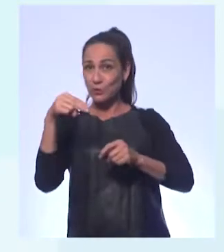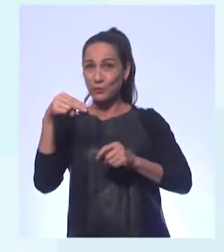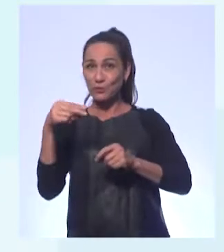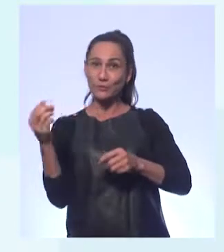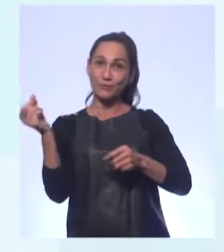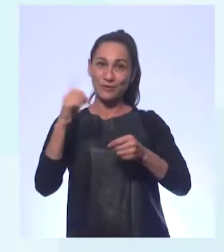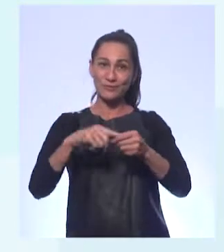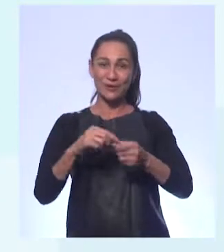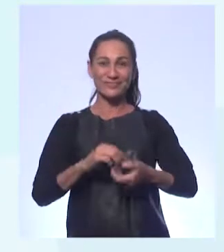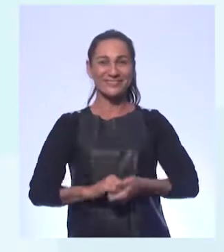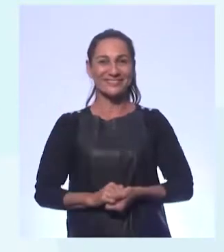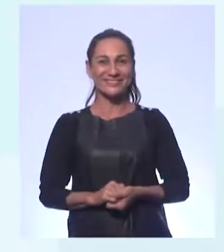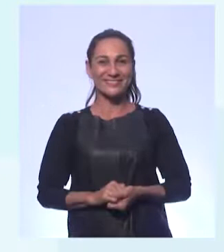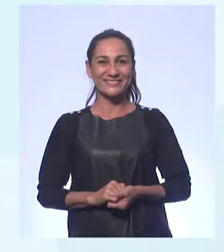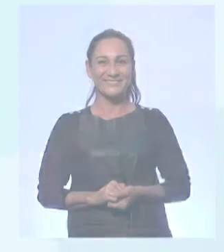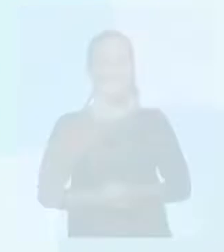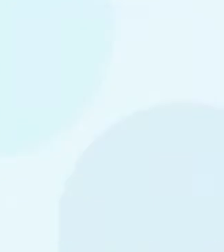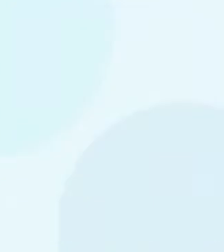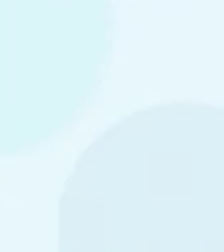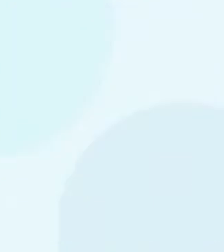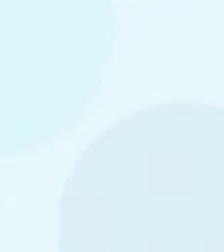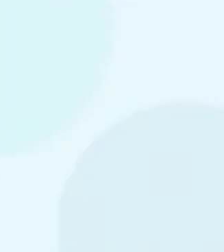pessoal.